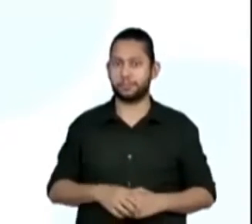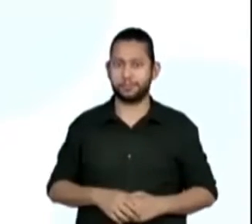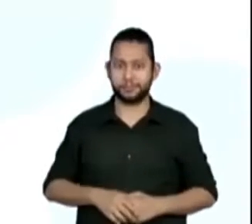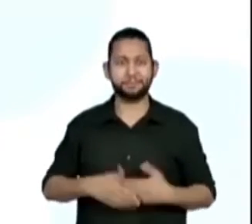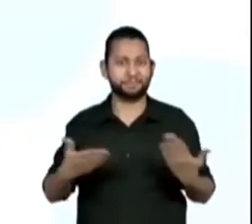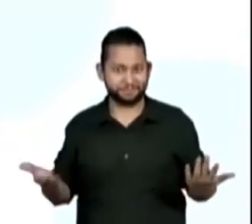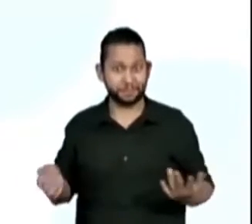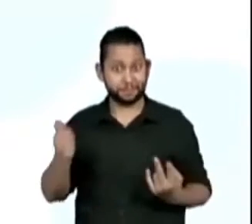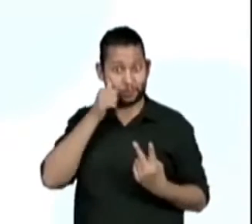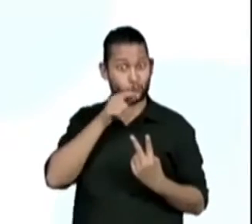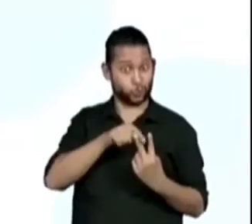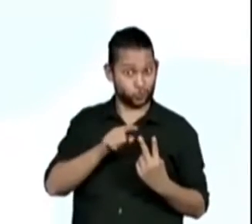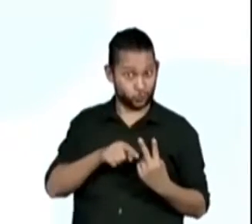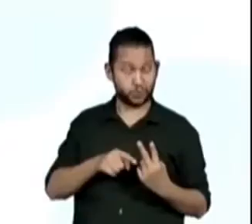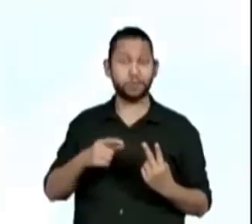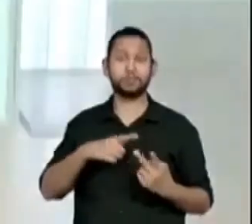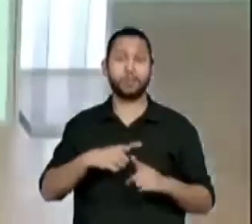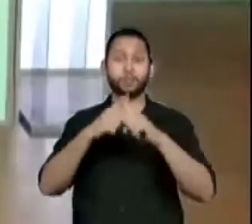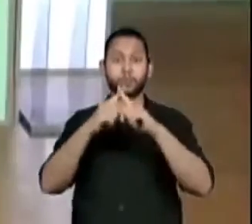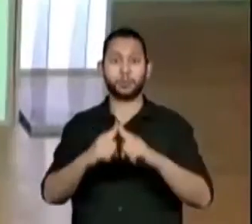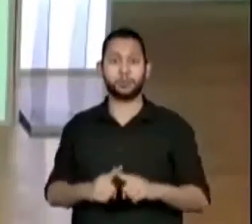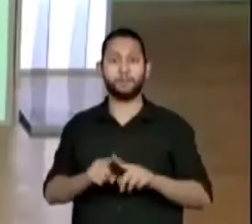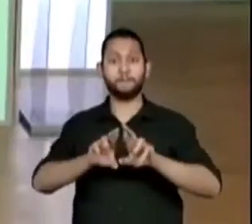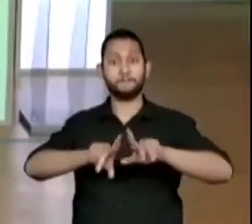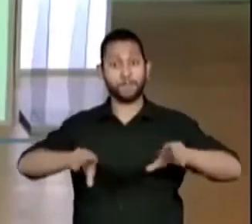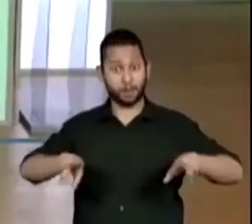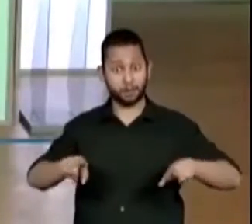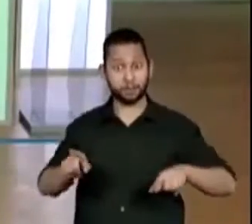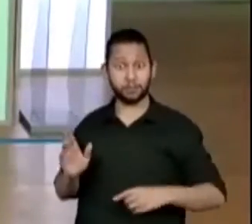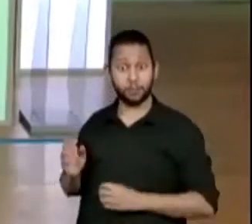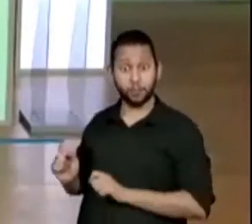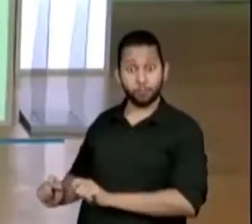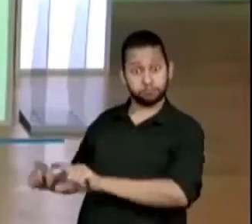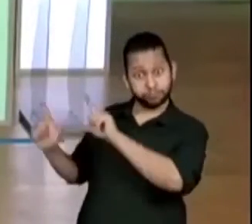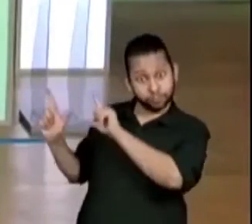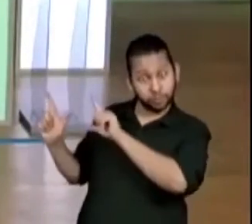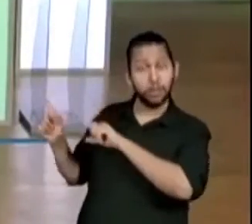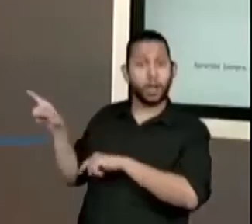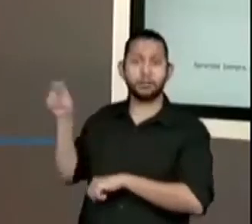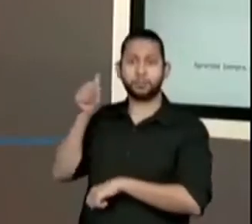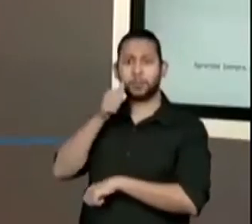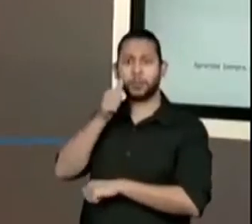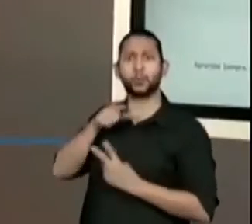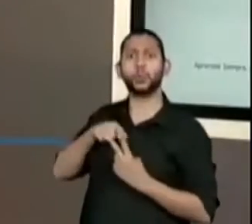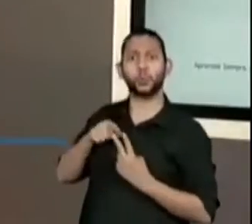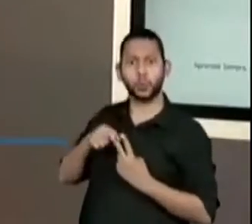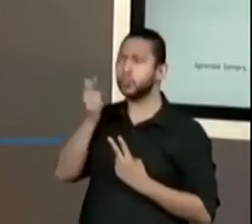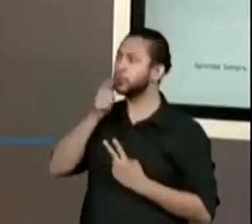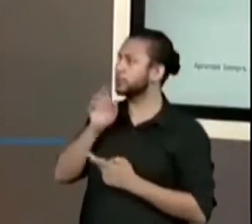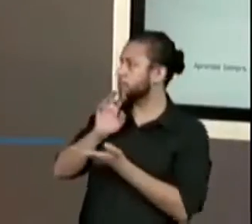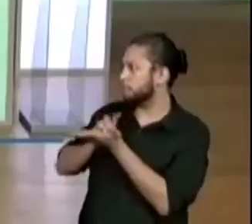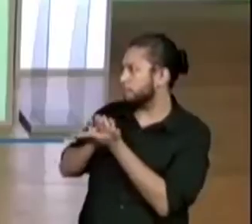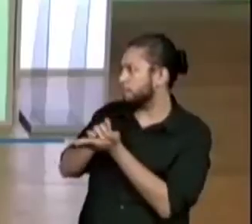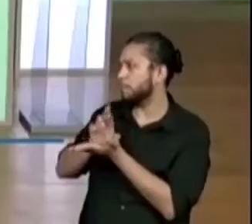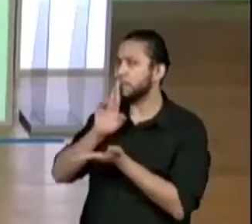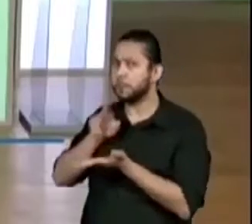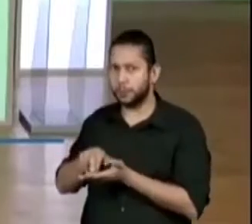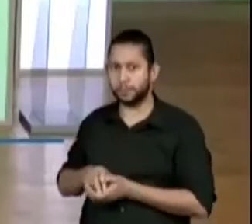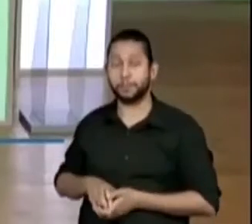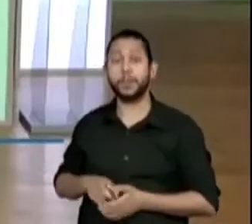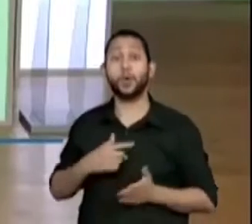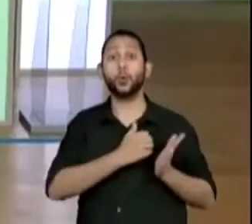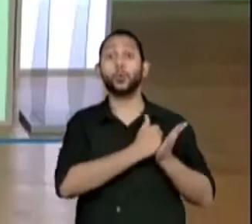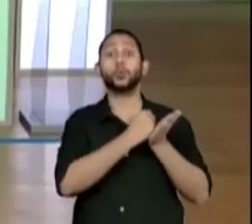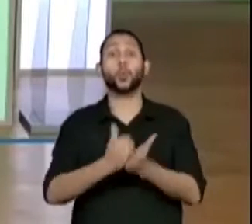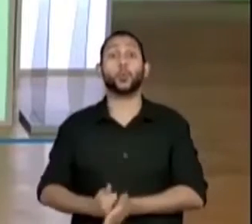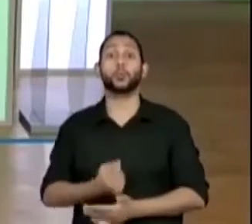Você, aluno do 4º ano. É você que vai fazer também. E aí eu tenho calculadora, Pro. Trouxe uma? Eu